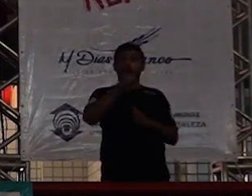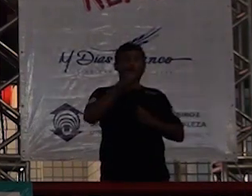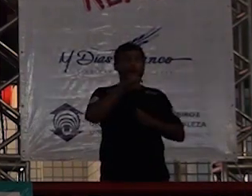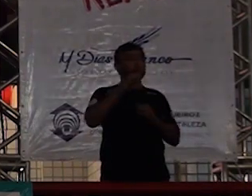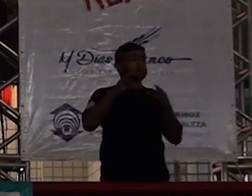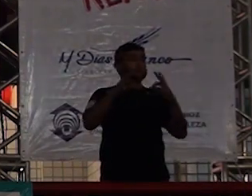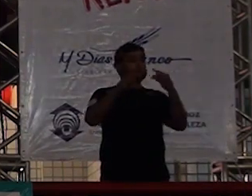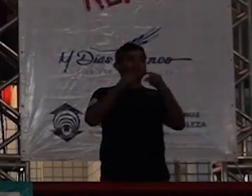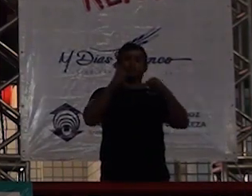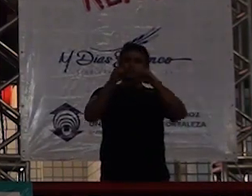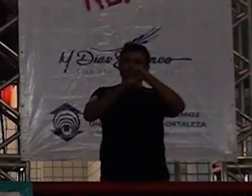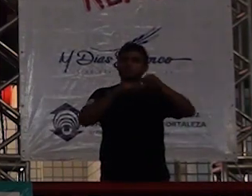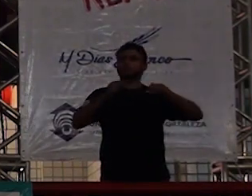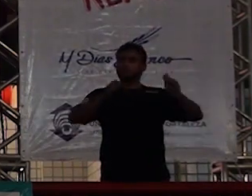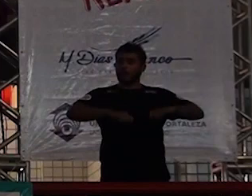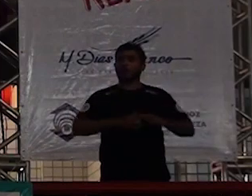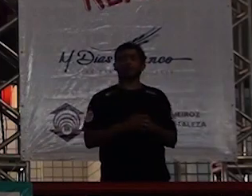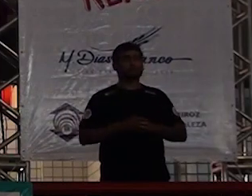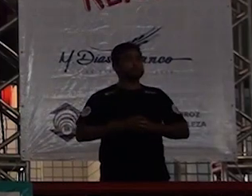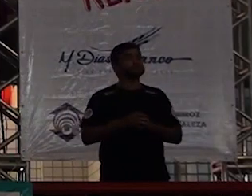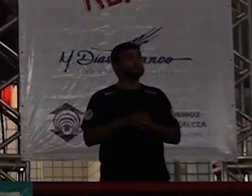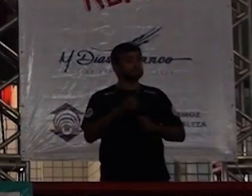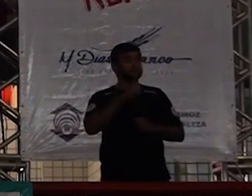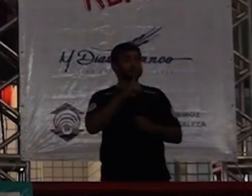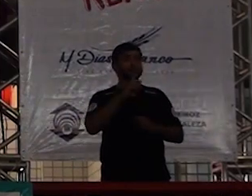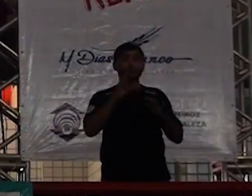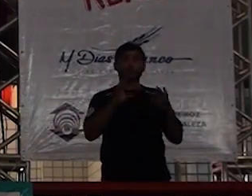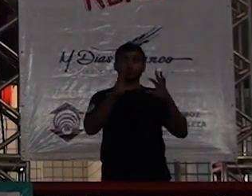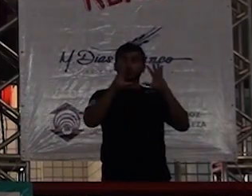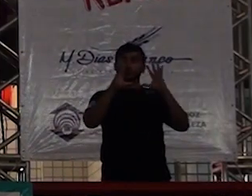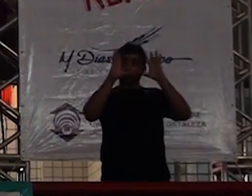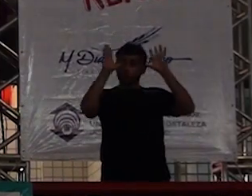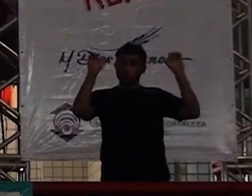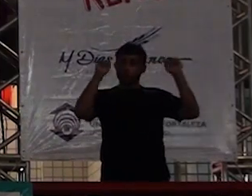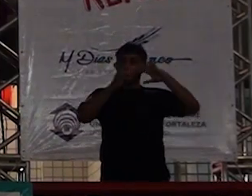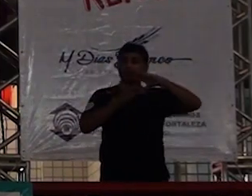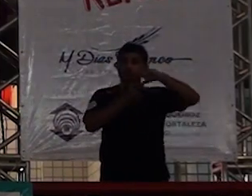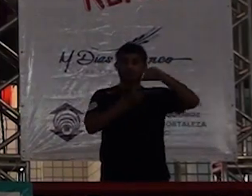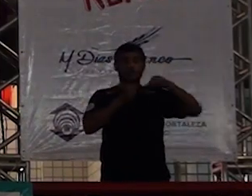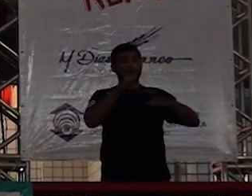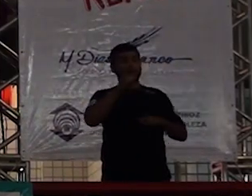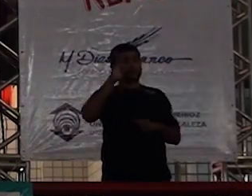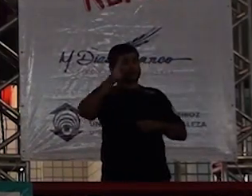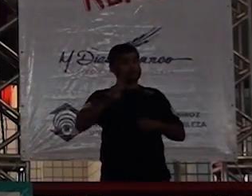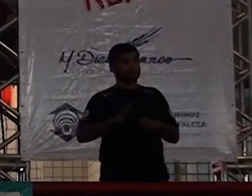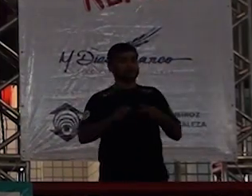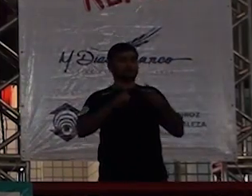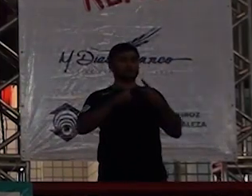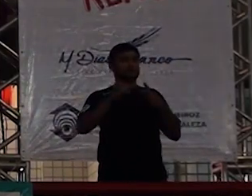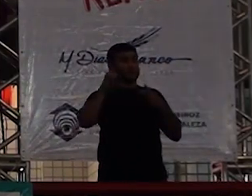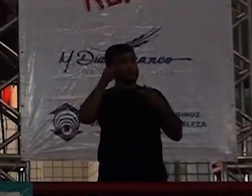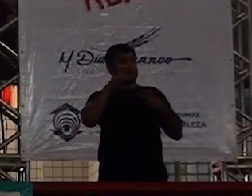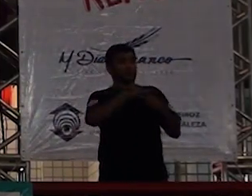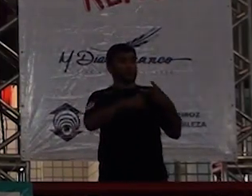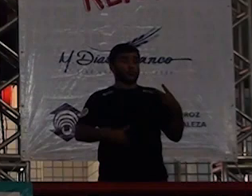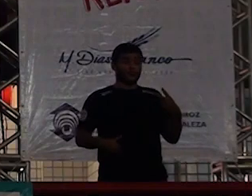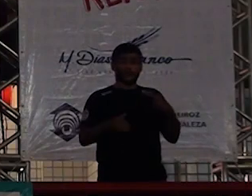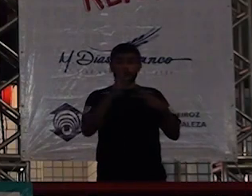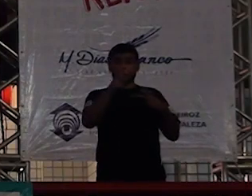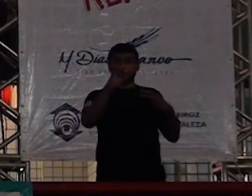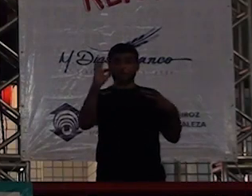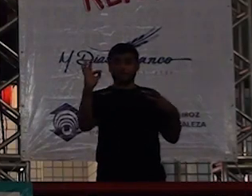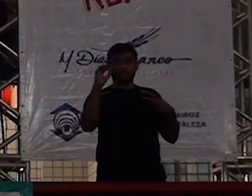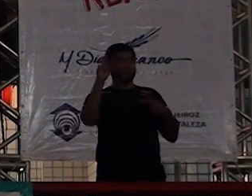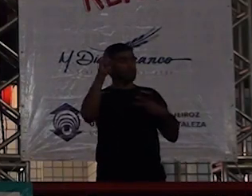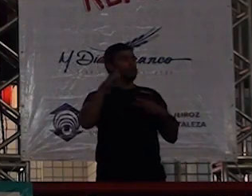ajudar nessa mudança. Organizado pelo Conselho Mundial da Água, governo brasileiro e governo do Distrito Federal, o 8º